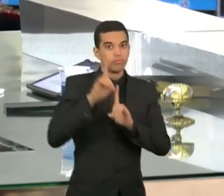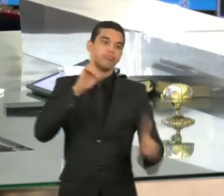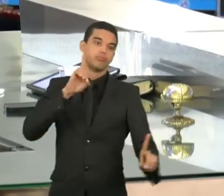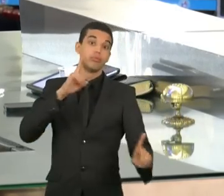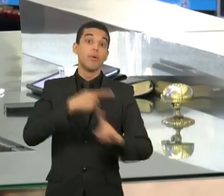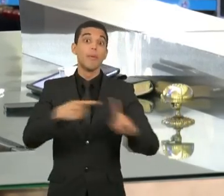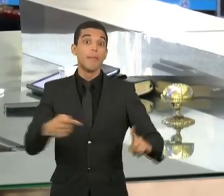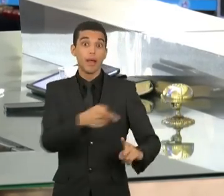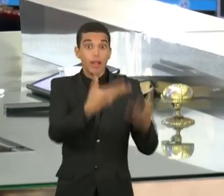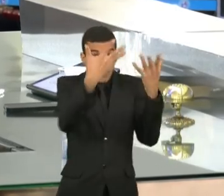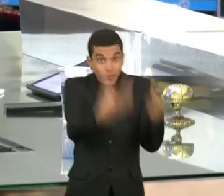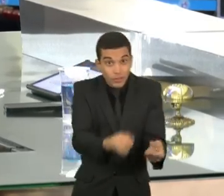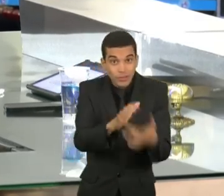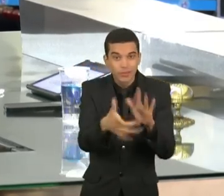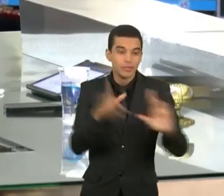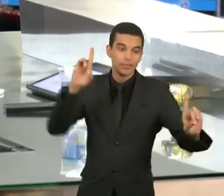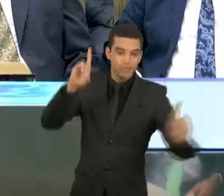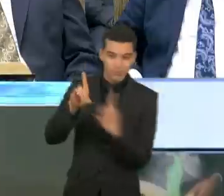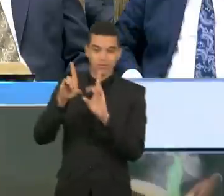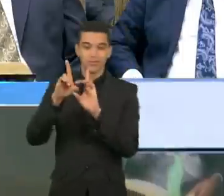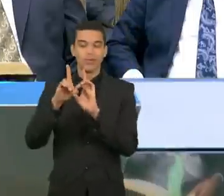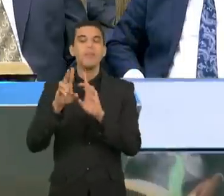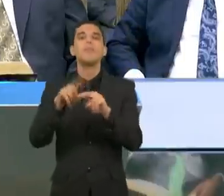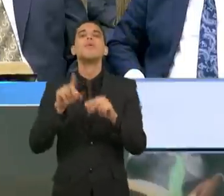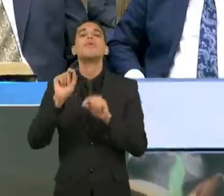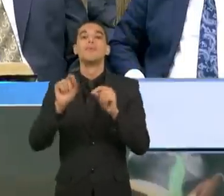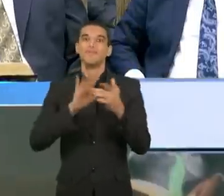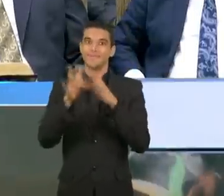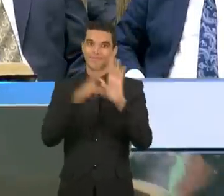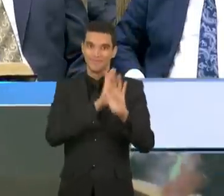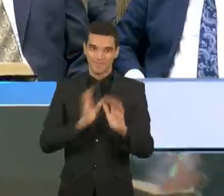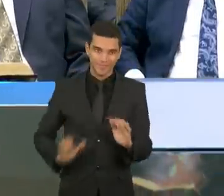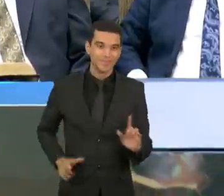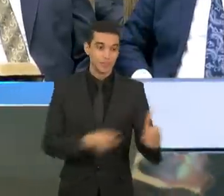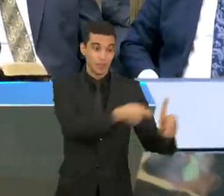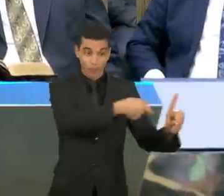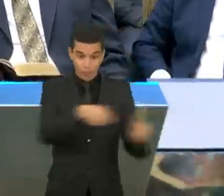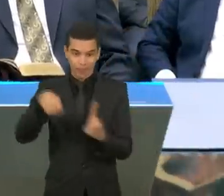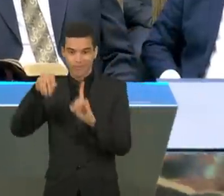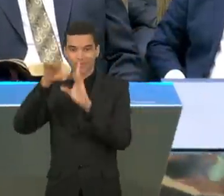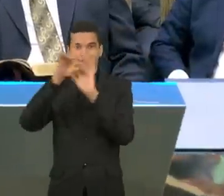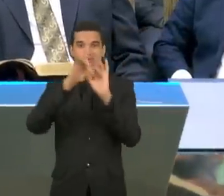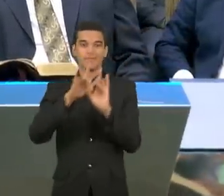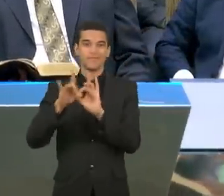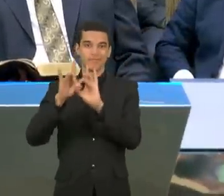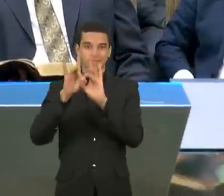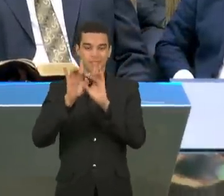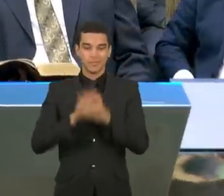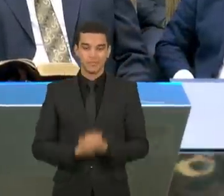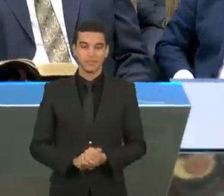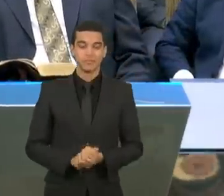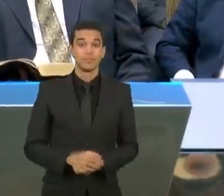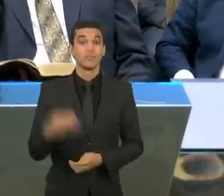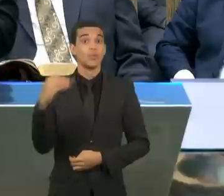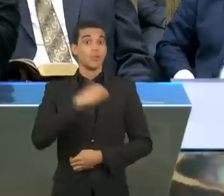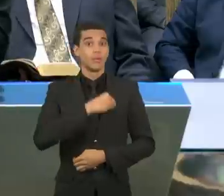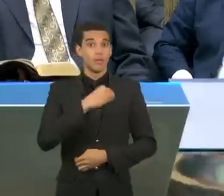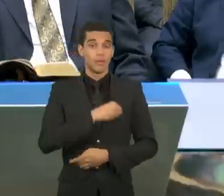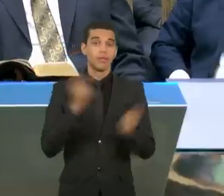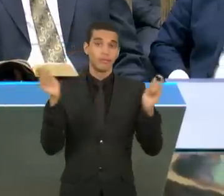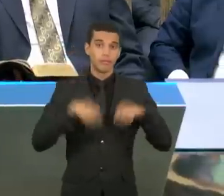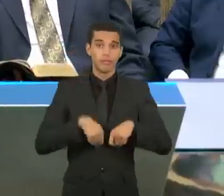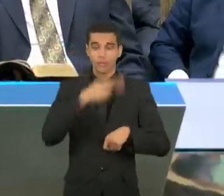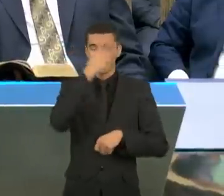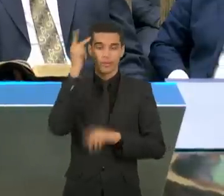não está mais destituído. Por causa de quem? De Cristo Jesus. O pecado fez o homem perder o elo